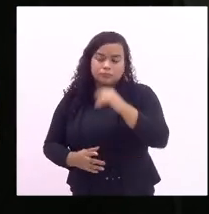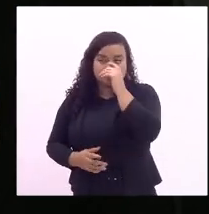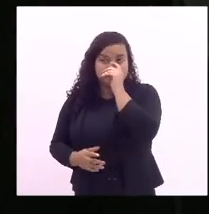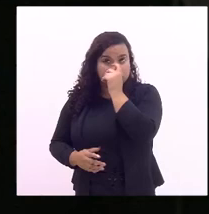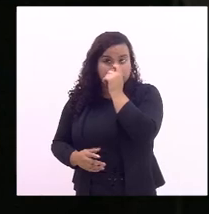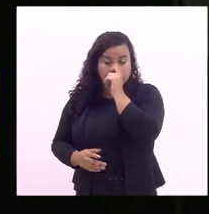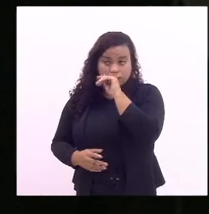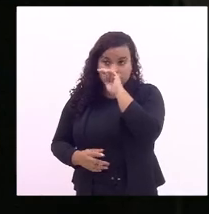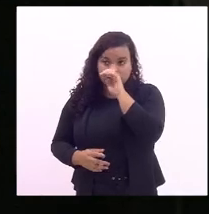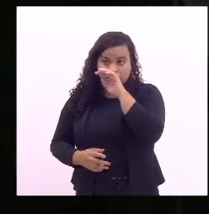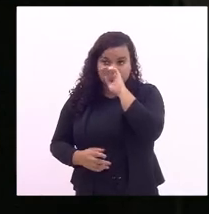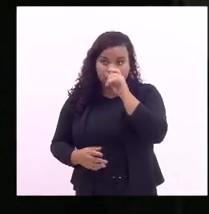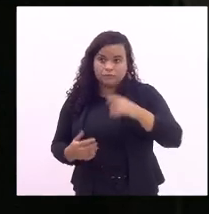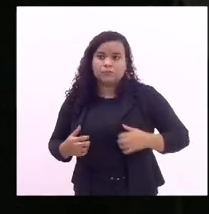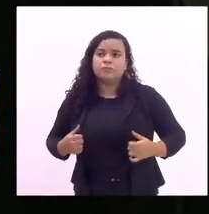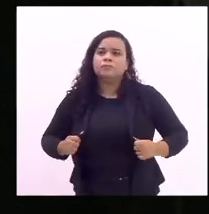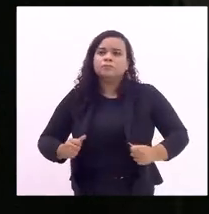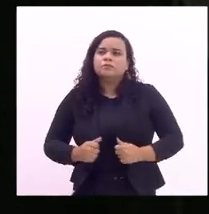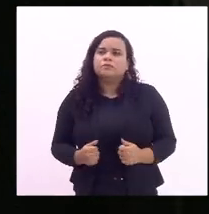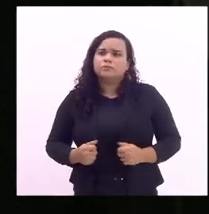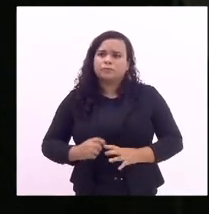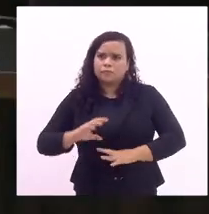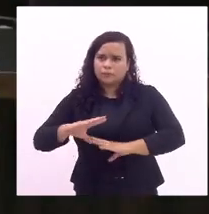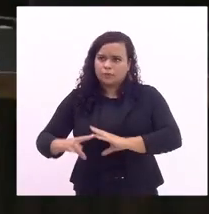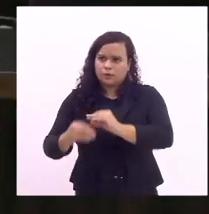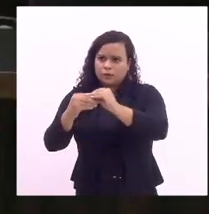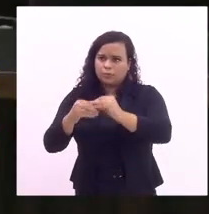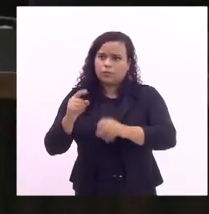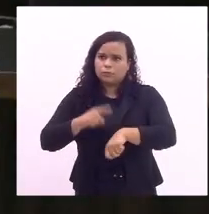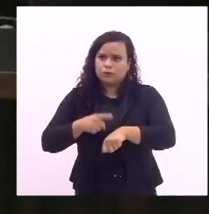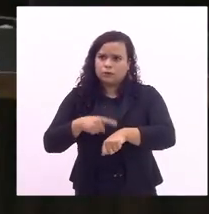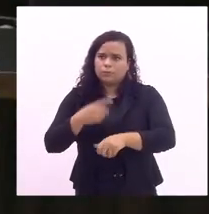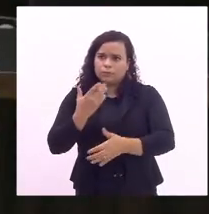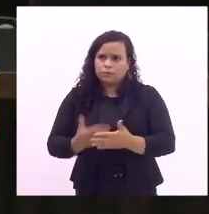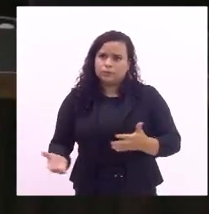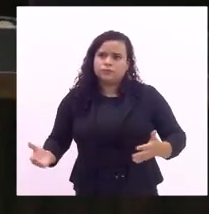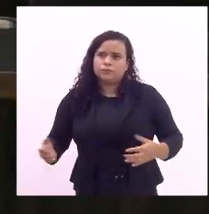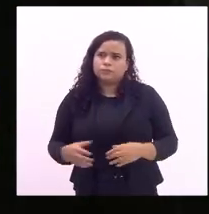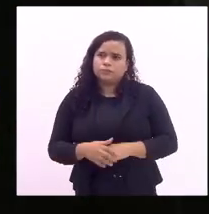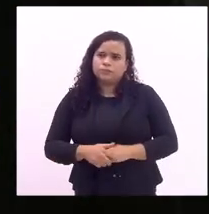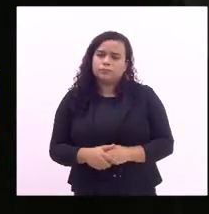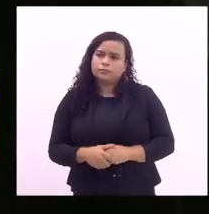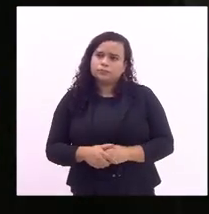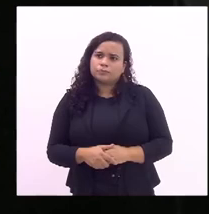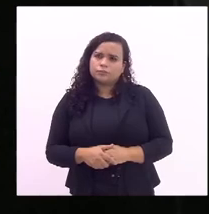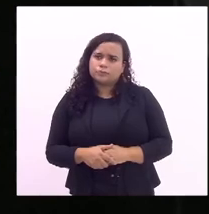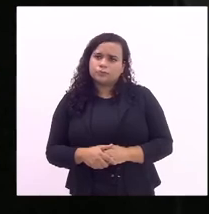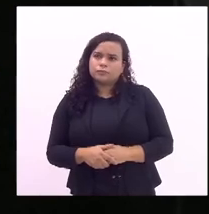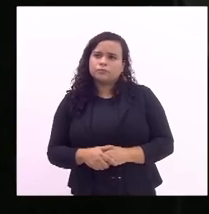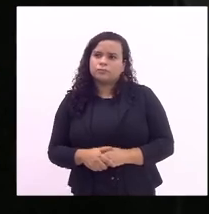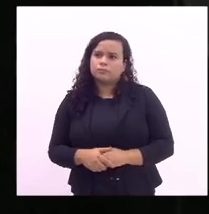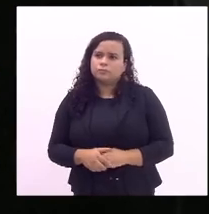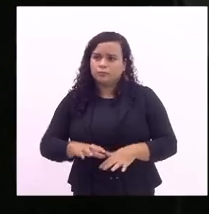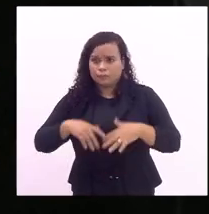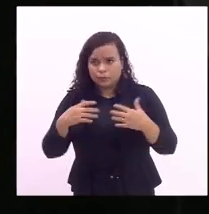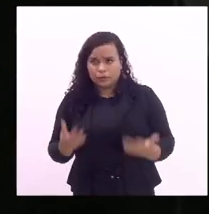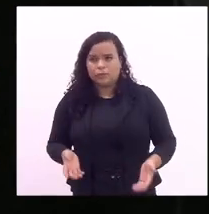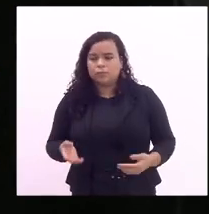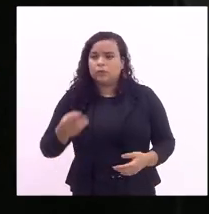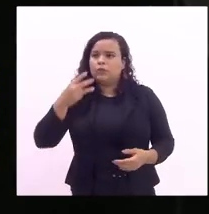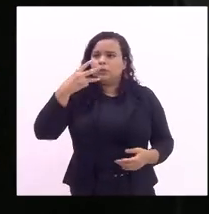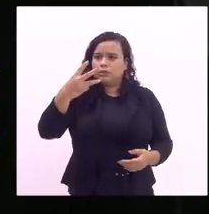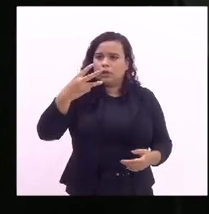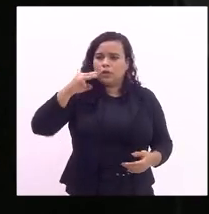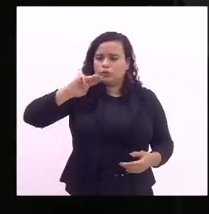Então, já acrescentei o tempo de perda. Então, deputada, 3